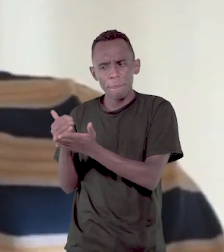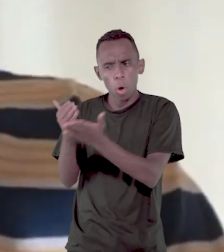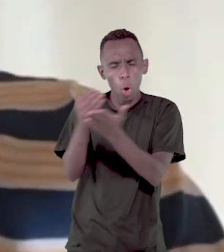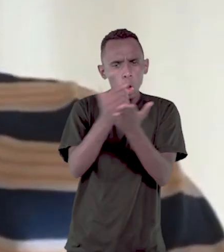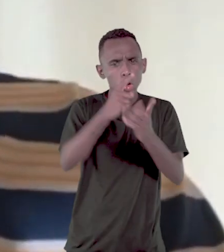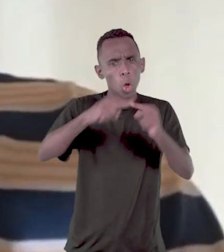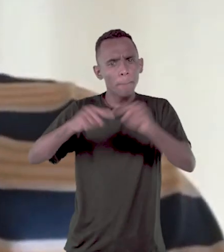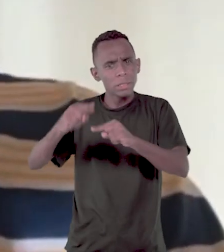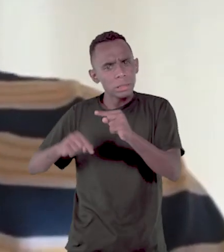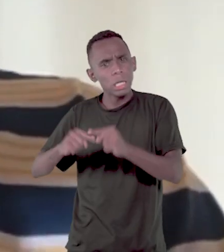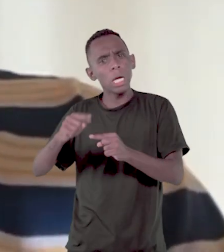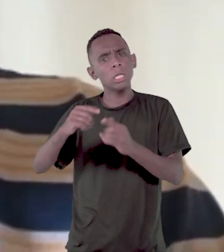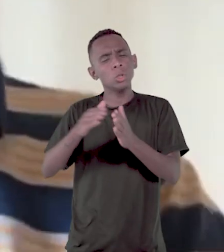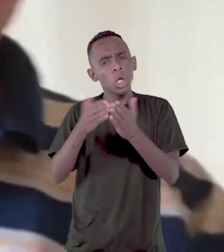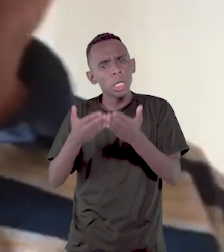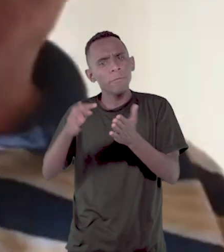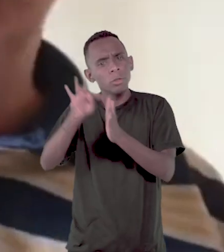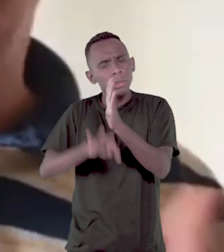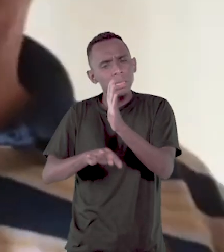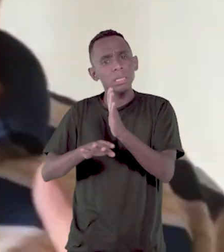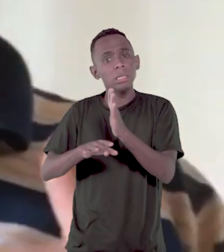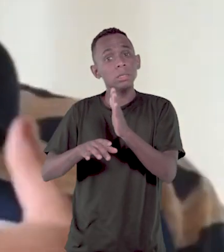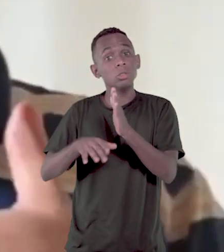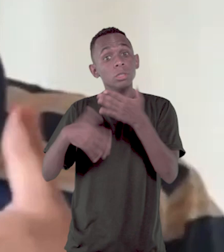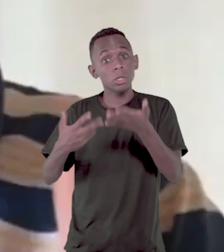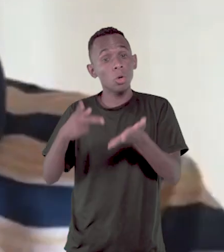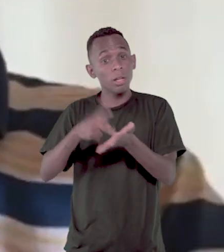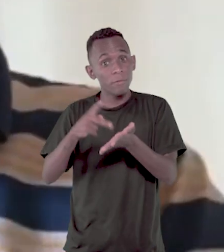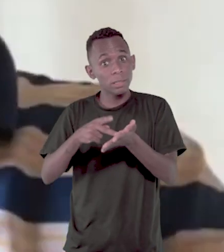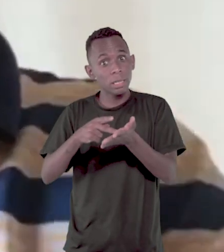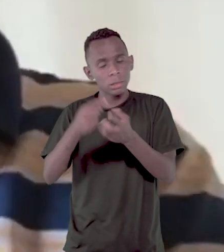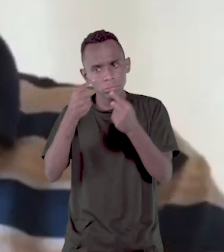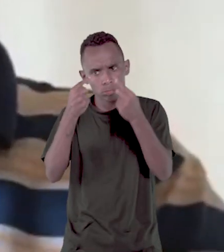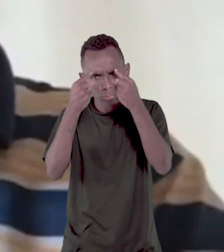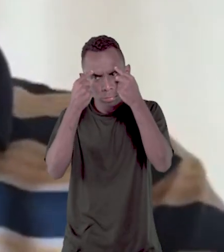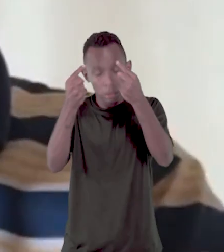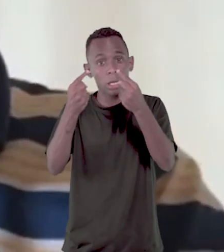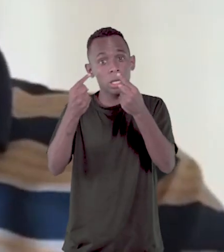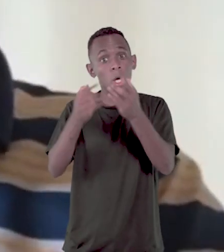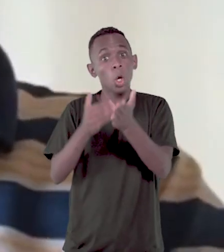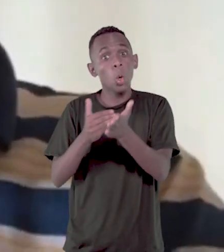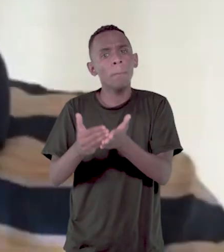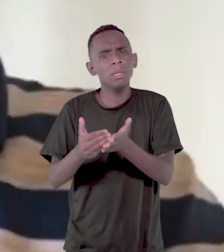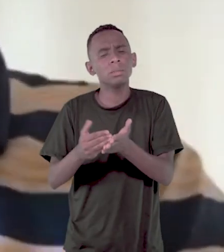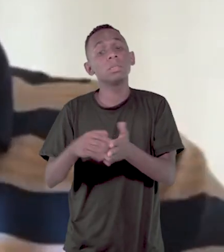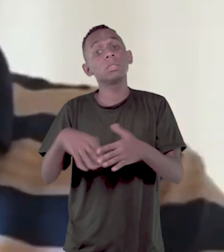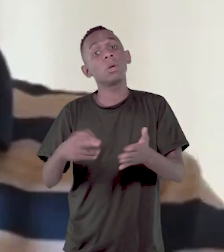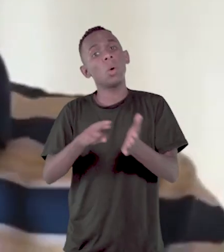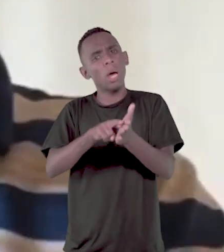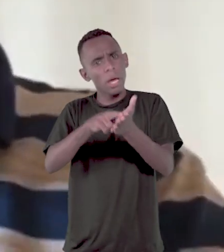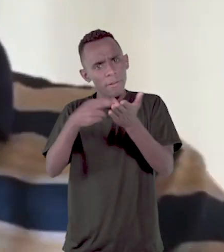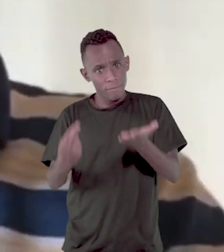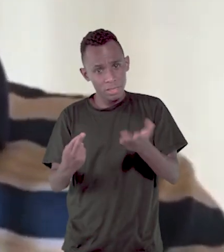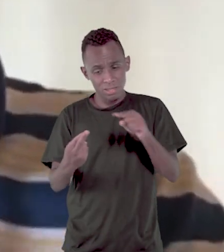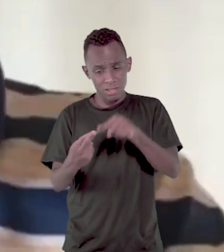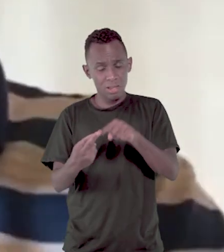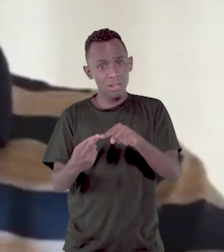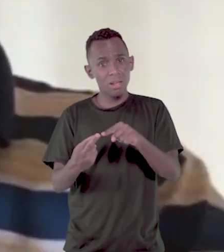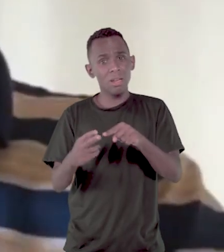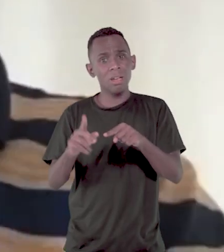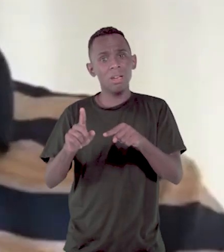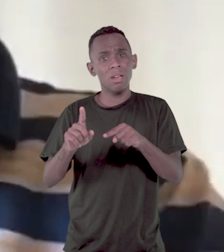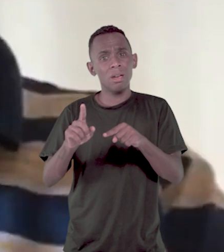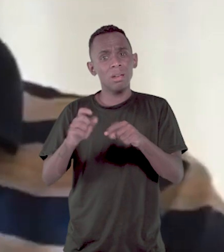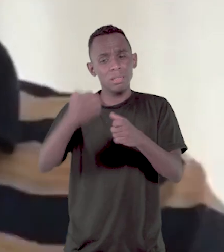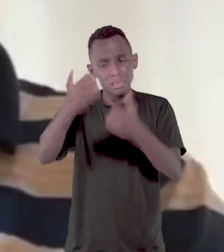eu fui recolhendo material e, na verdade, a ideia parte exatamente dessa hipótese. Assim, não, a Revista Verde